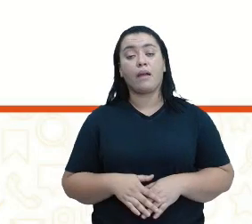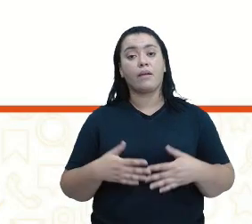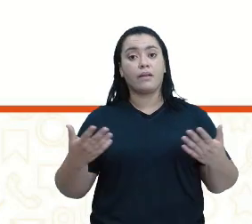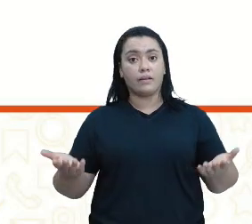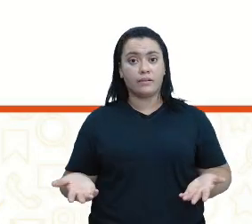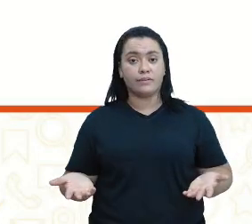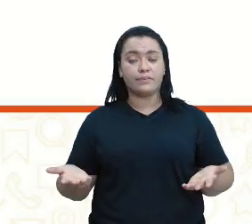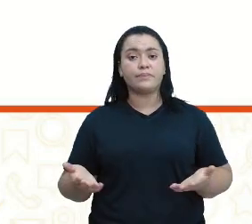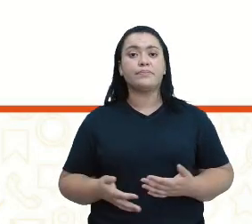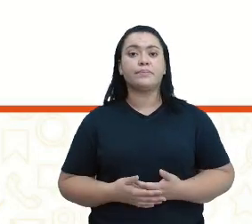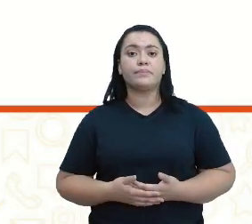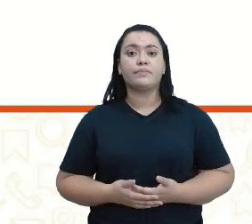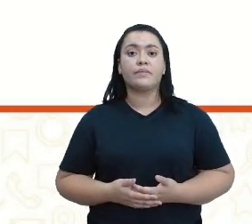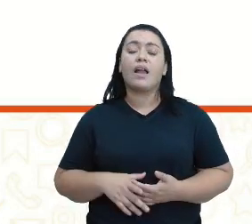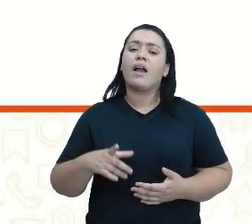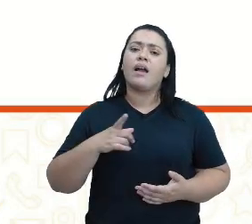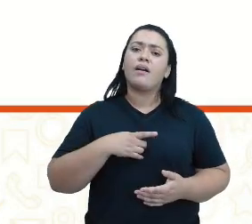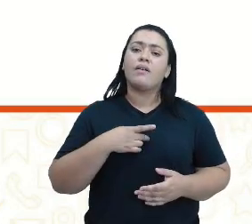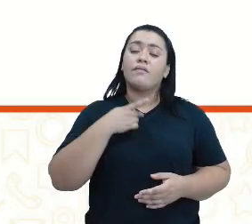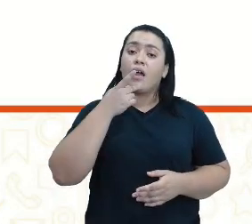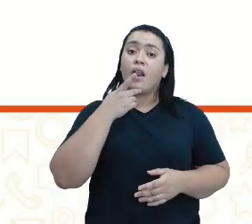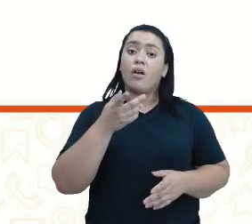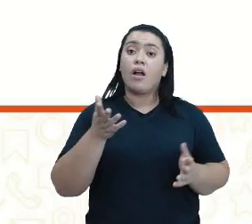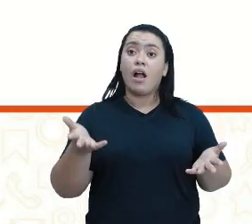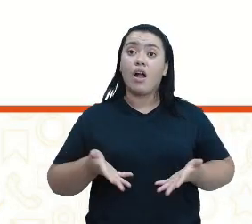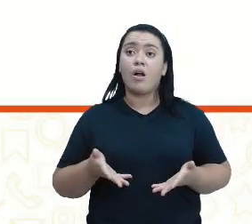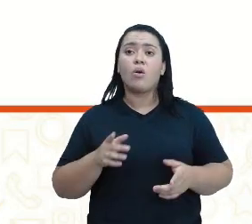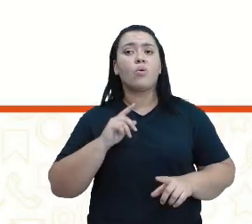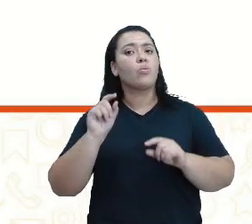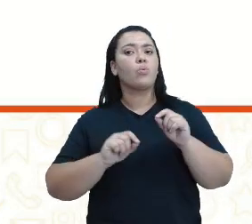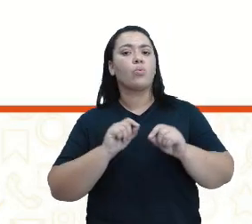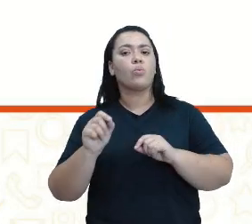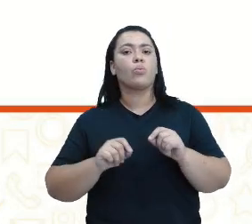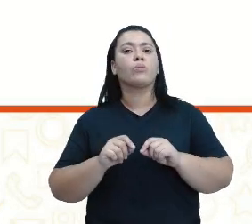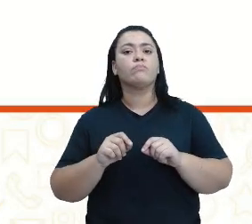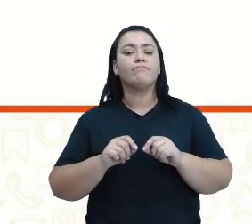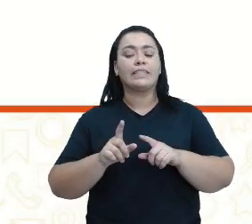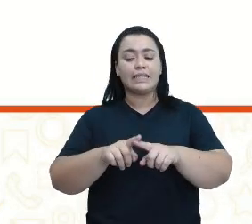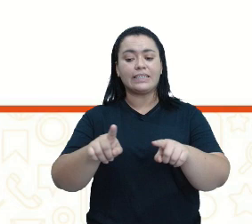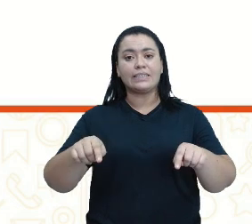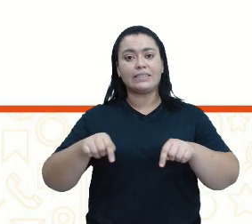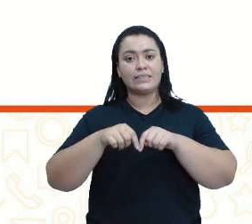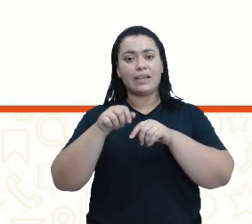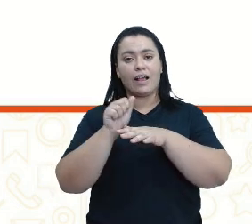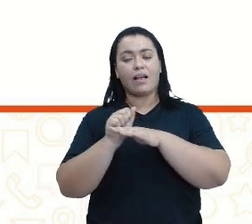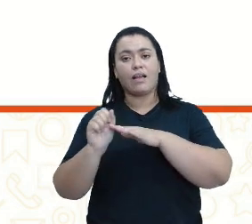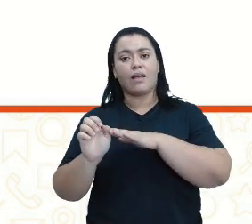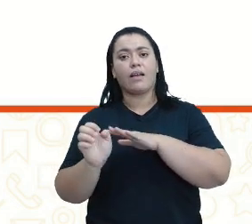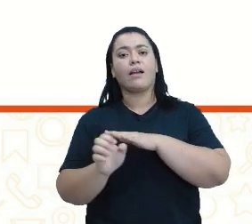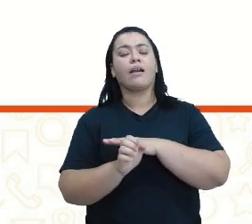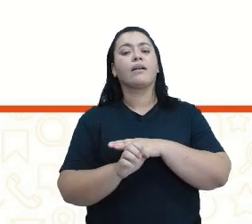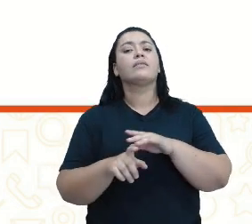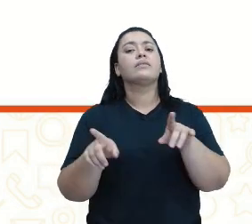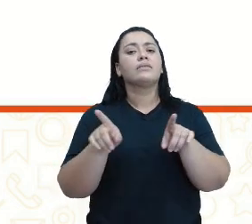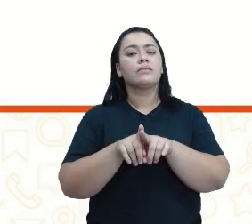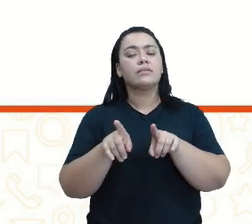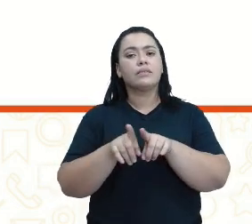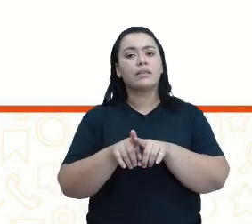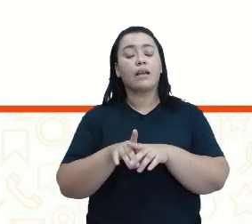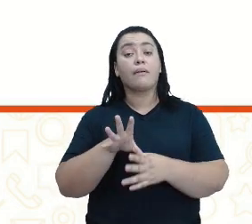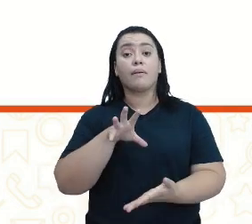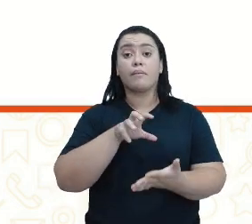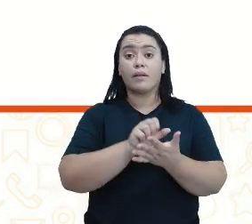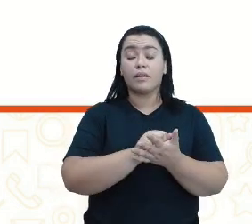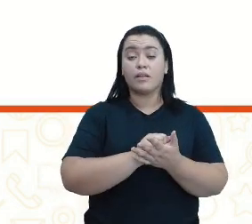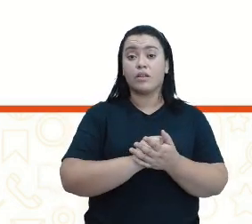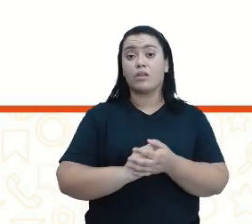Bom, a gente falou um pouquinho hoje sobre a sala de recurso multifuncional, sobre a matrícula